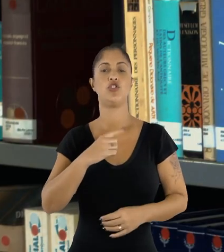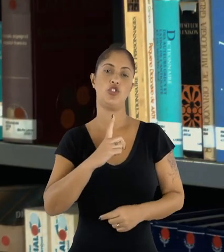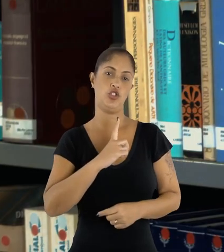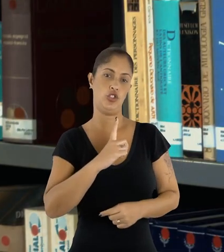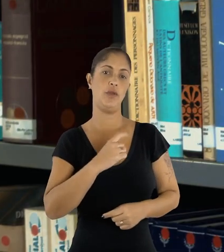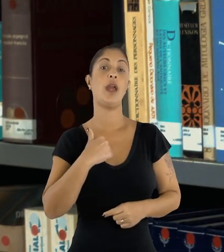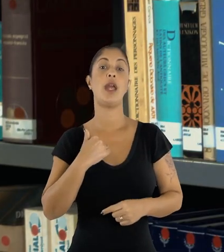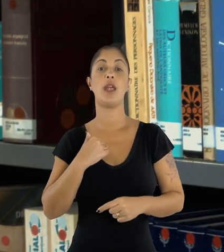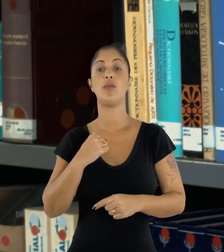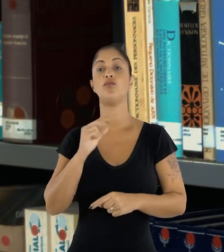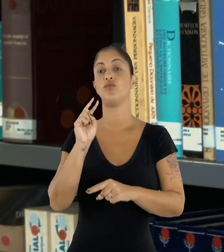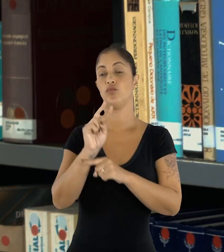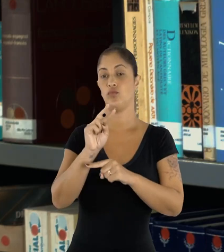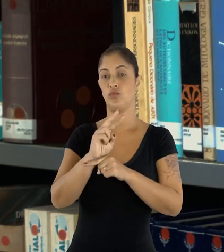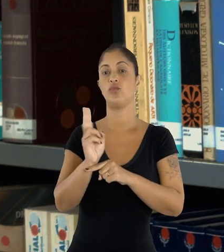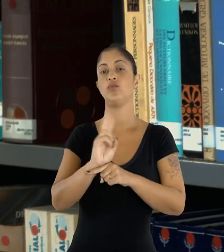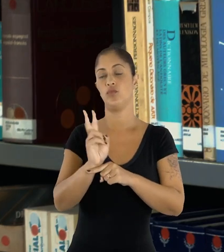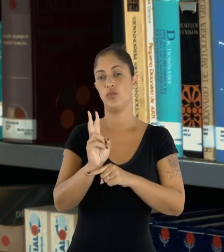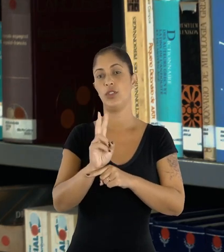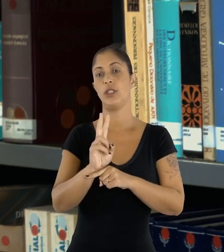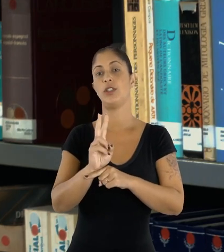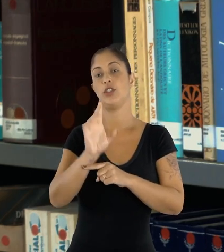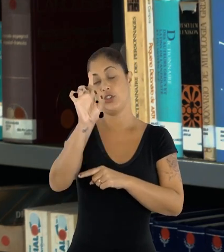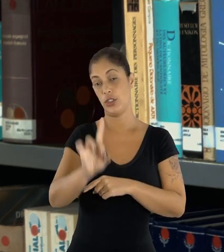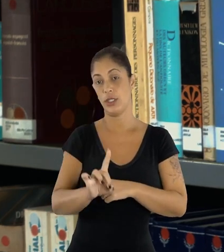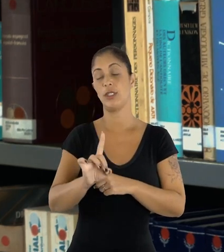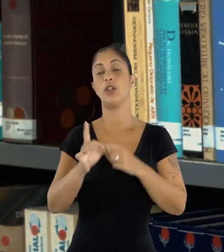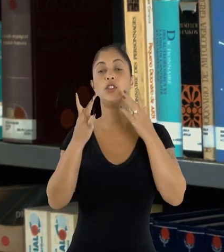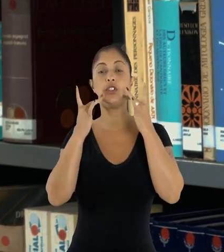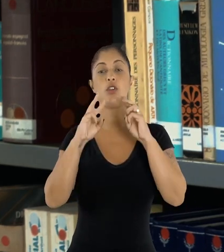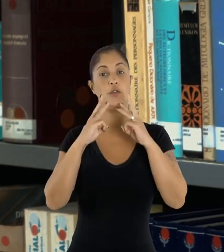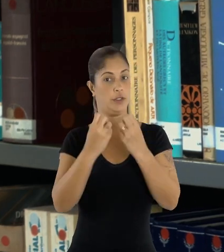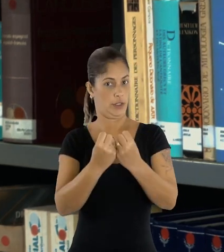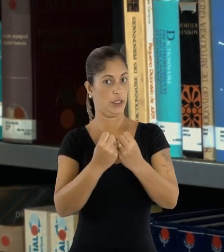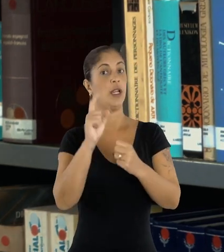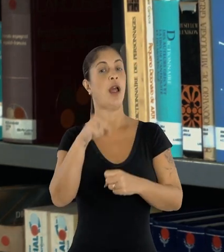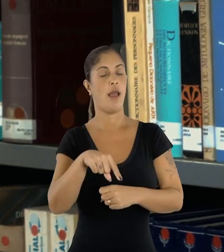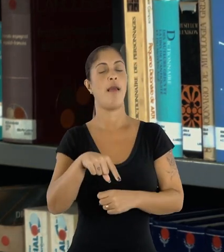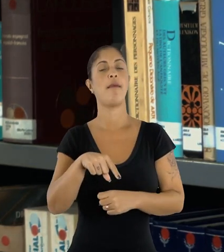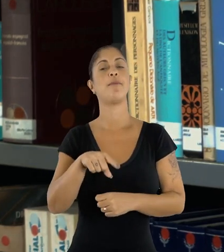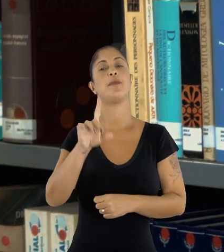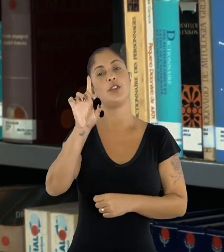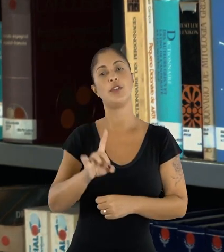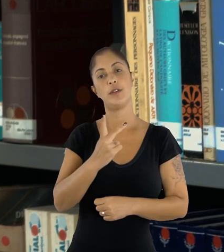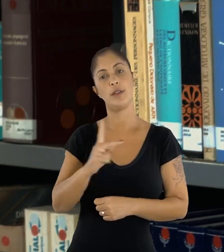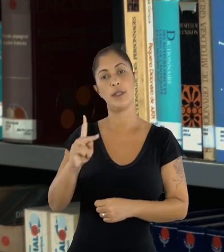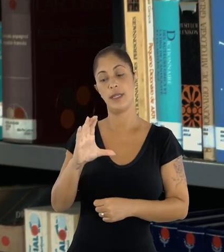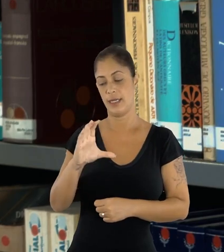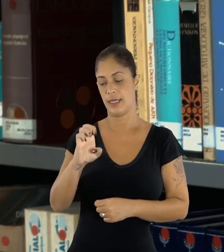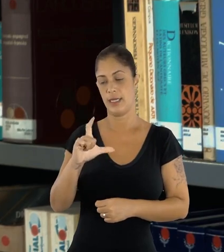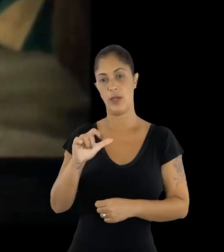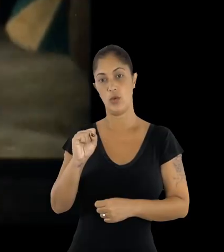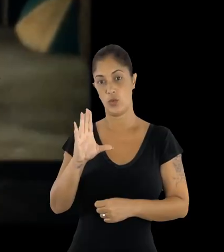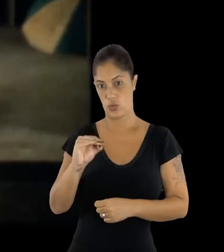foi ser assistente de direção do Teatro Oficina, na montagem do Rei da Vela, dirigido pelo Zé Celso